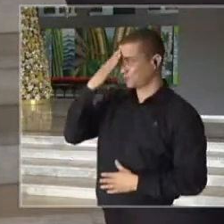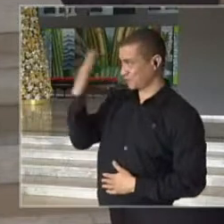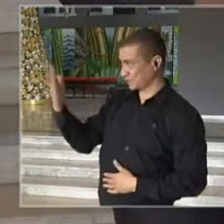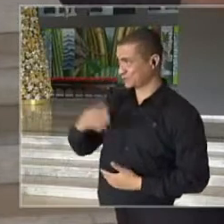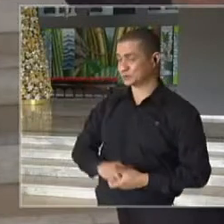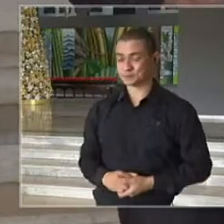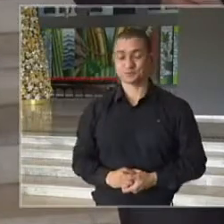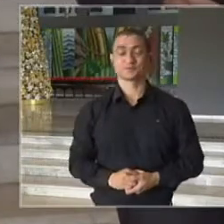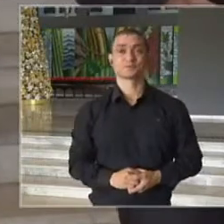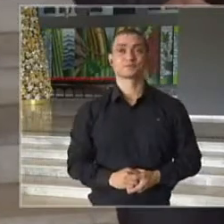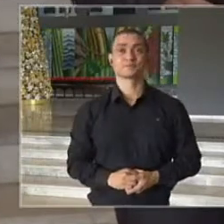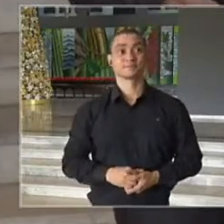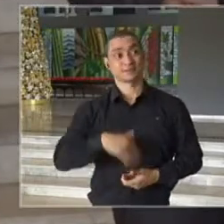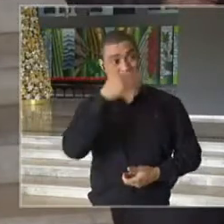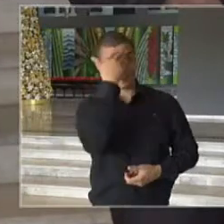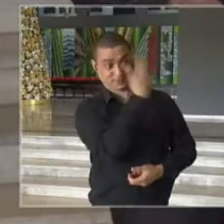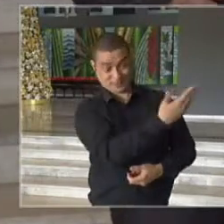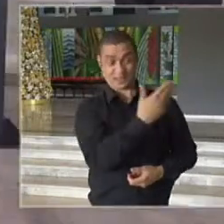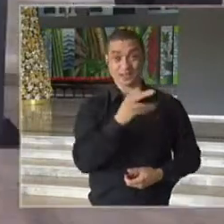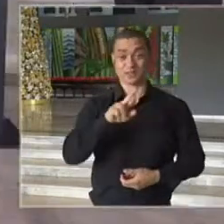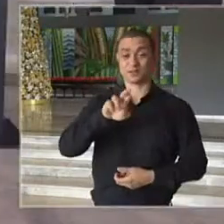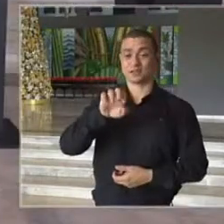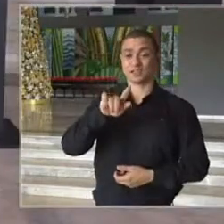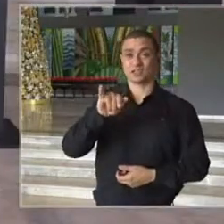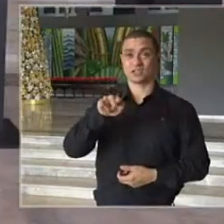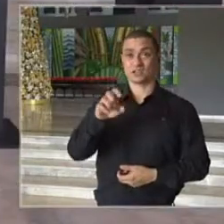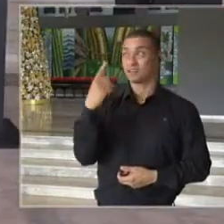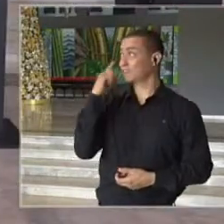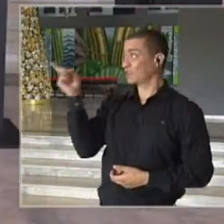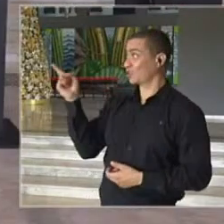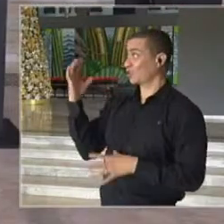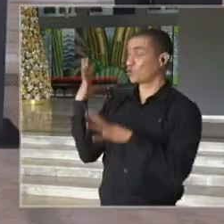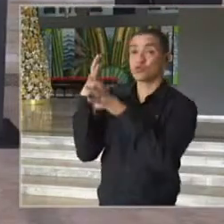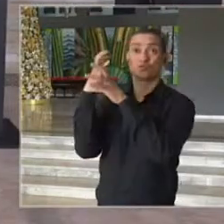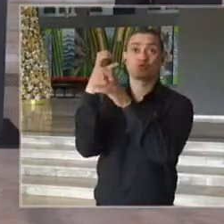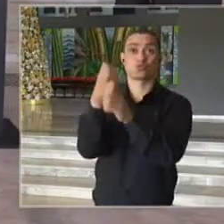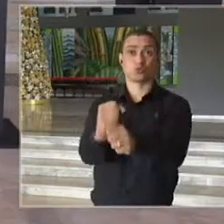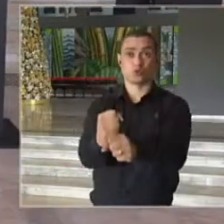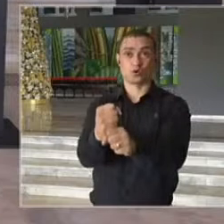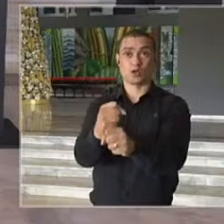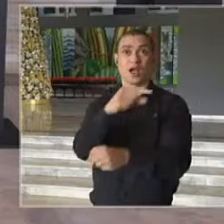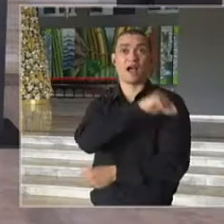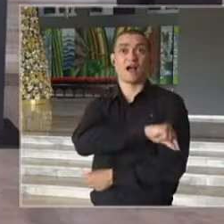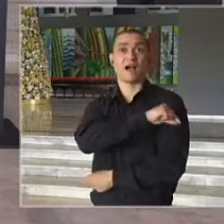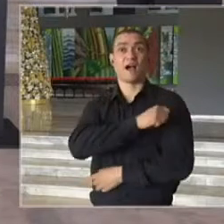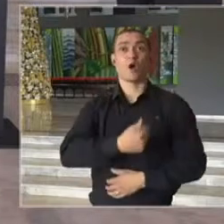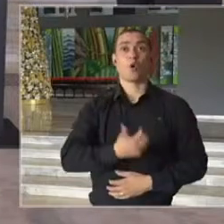Obrigado. Obrigado, doutora Regiane. Estamos vendo aqui o vacinômetro nesse exato momento.